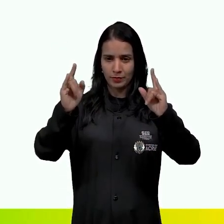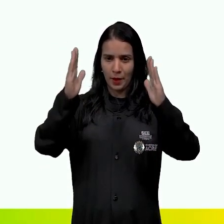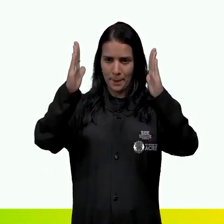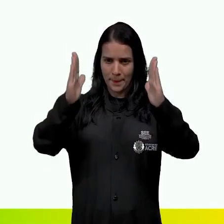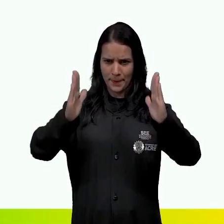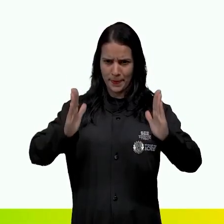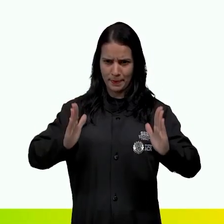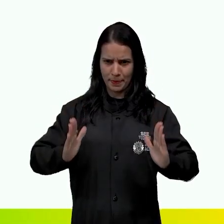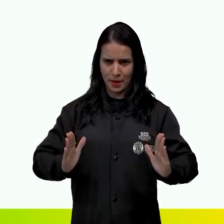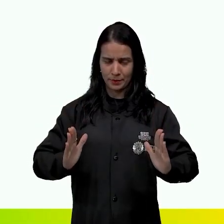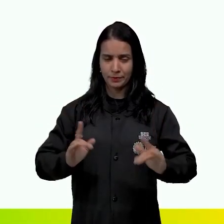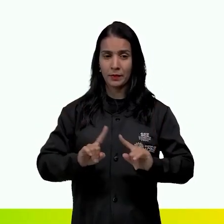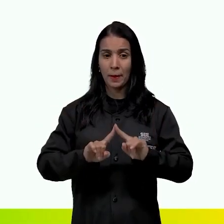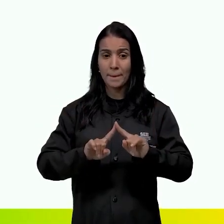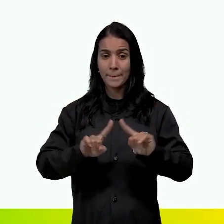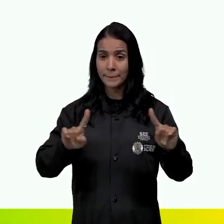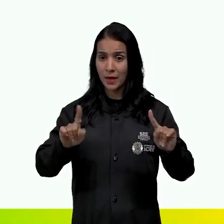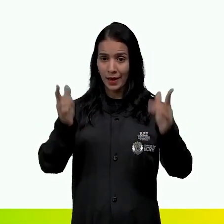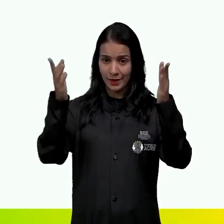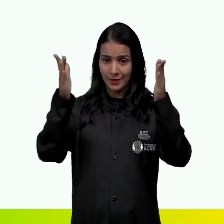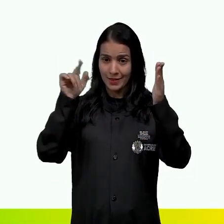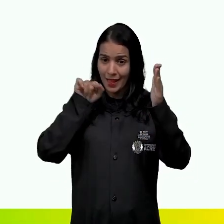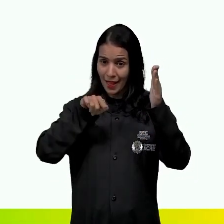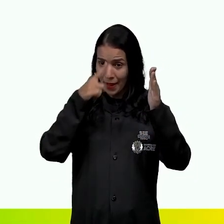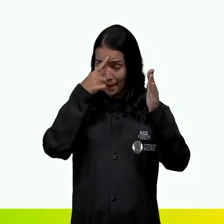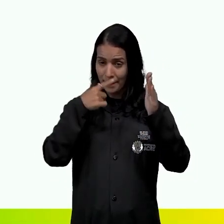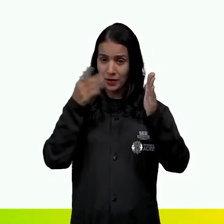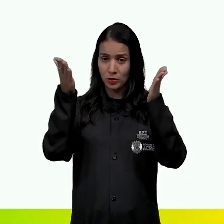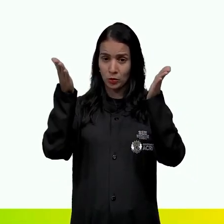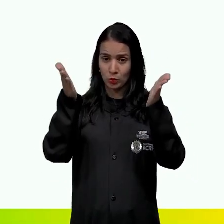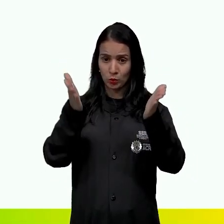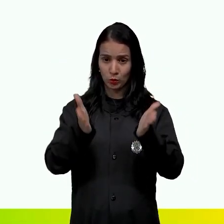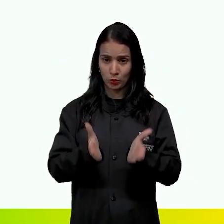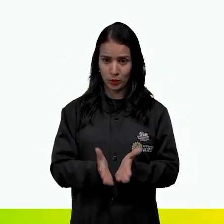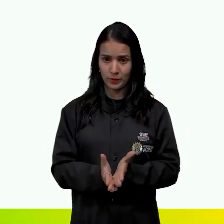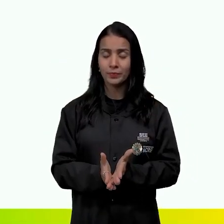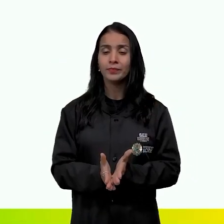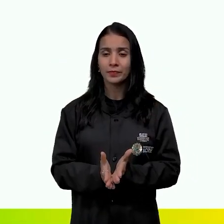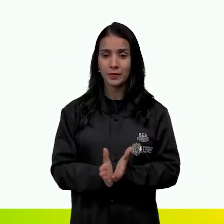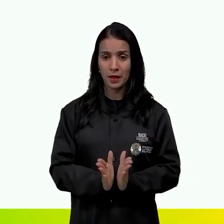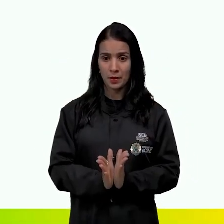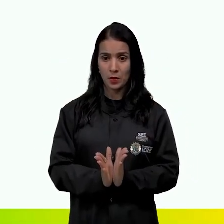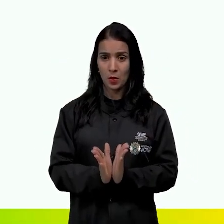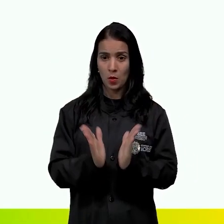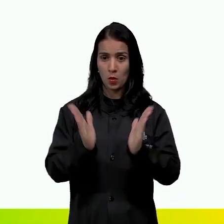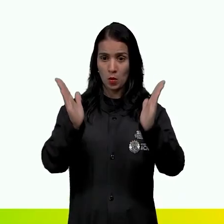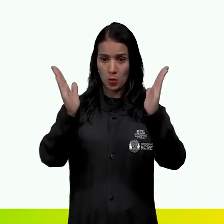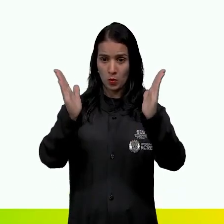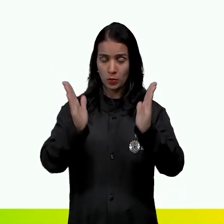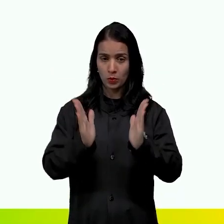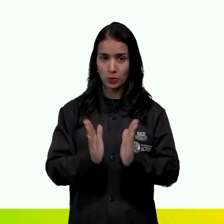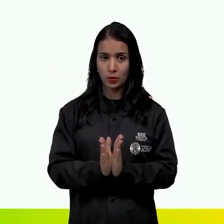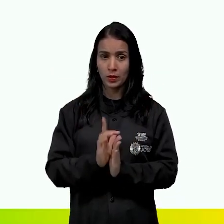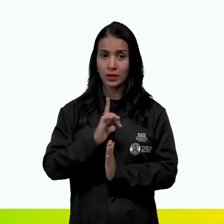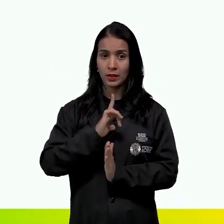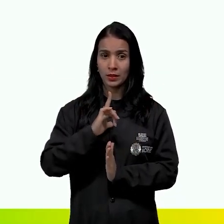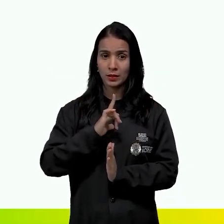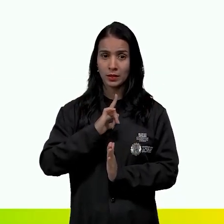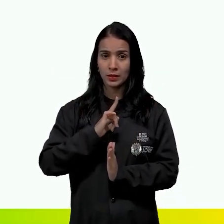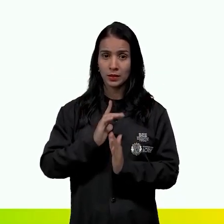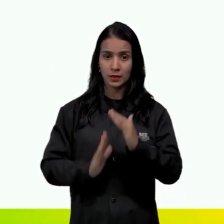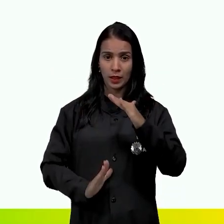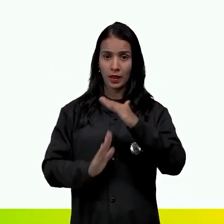Esse tanque tem capacidade de 248 litros e altura de 2